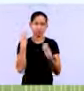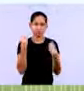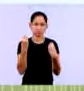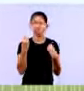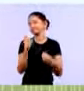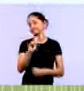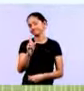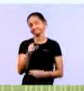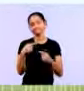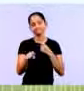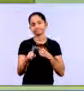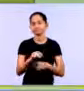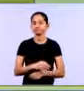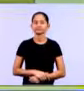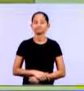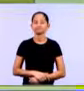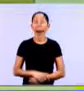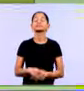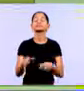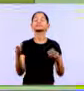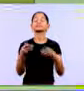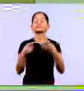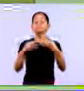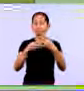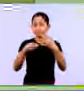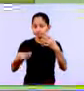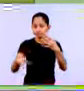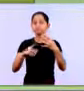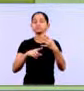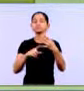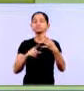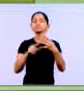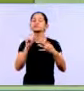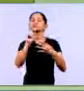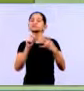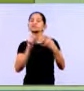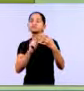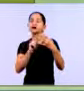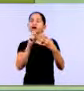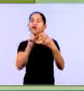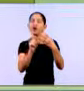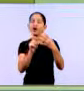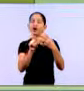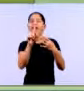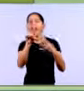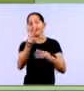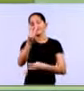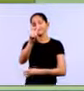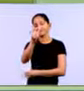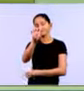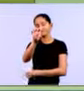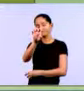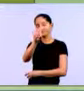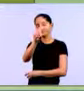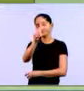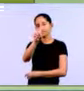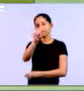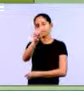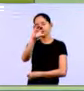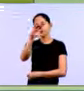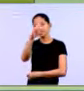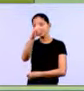frente. O princípio da vedação ao confisco informa que